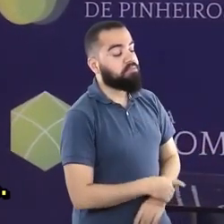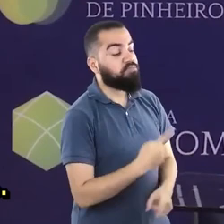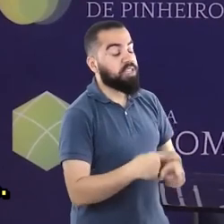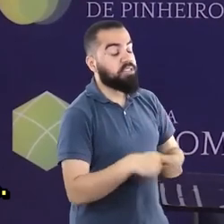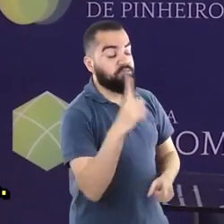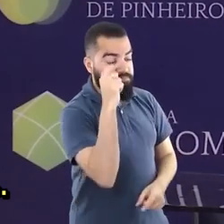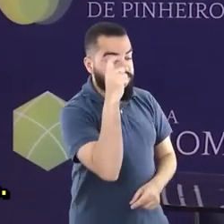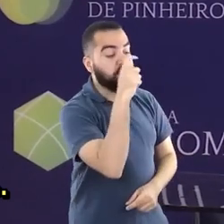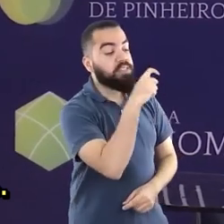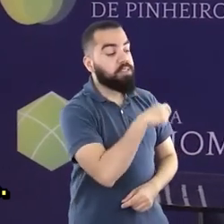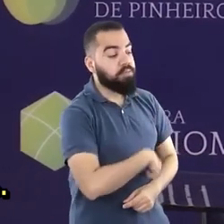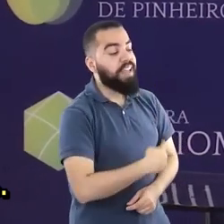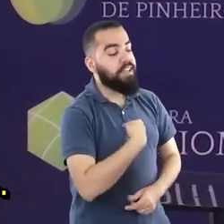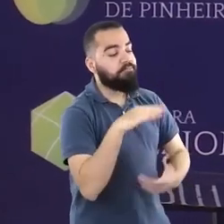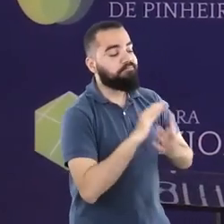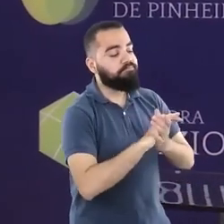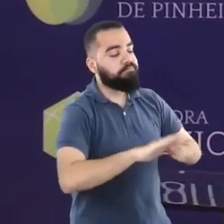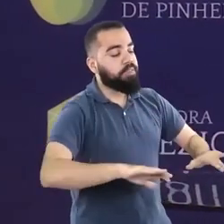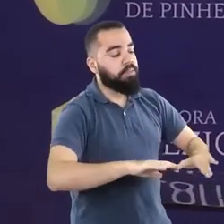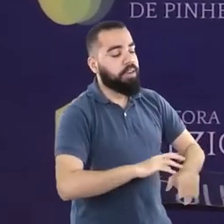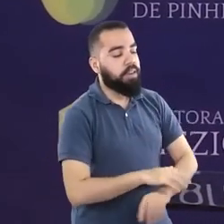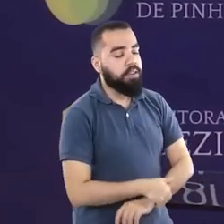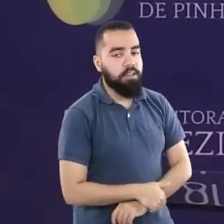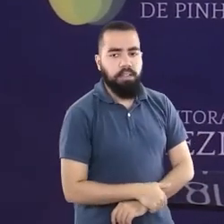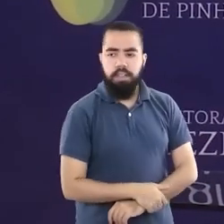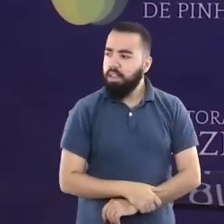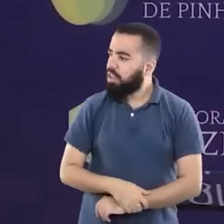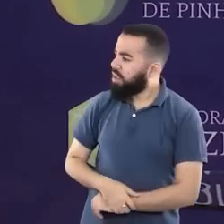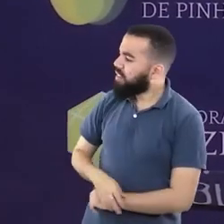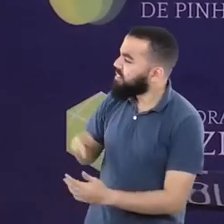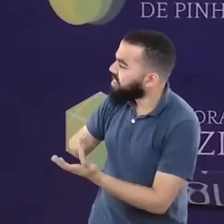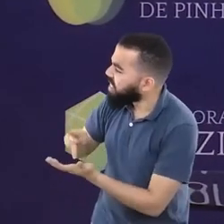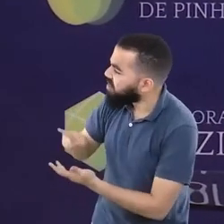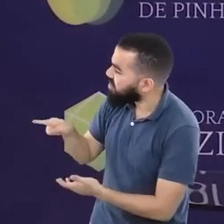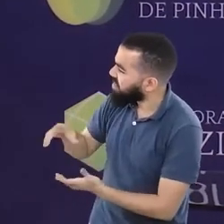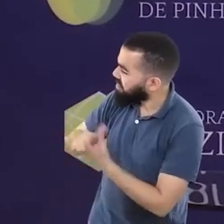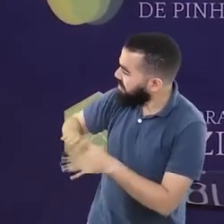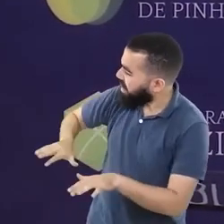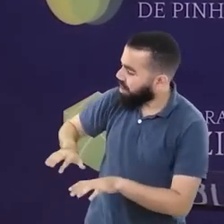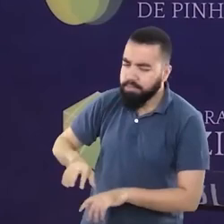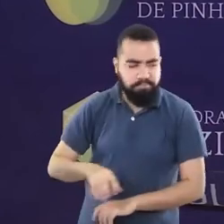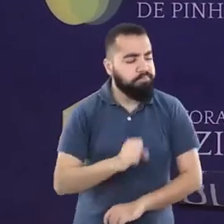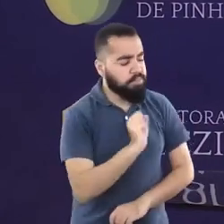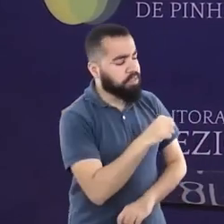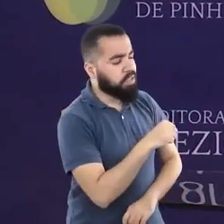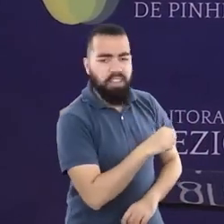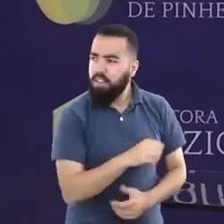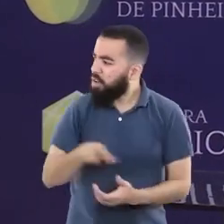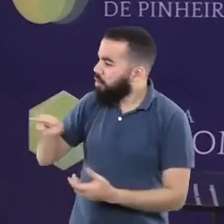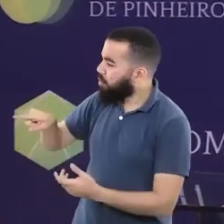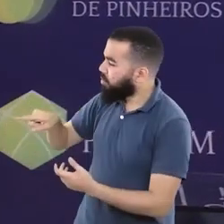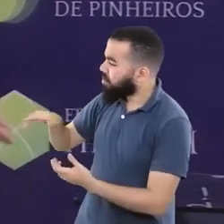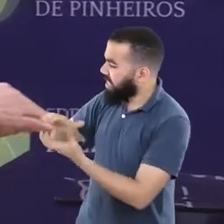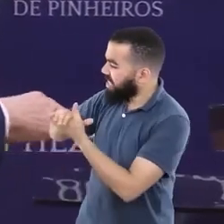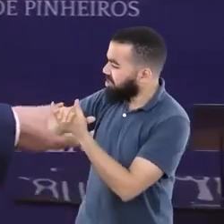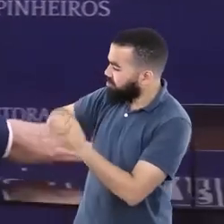crise, e estou me separando. Falei: é mesmo, você está se separando? Falei: estou separando. Mas você vai divorciar? Falei: vou